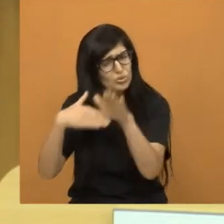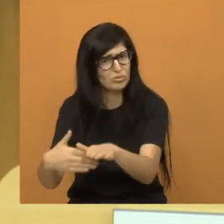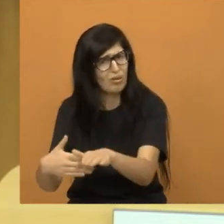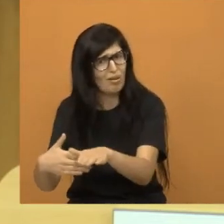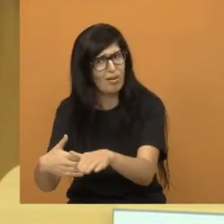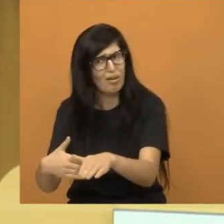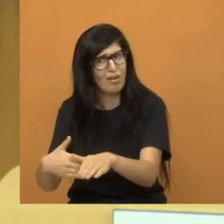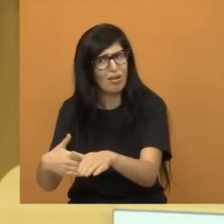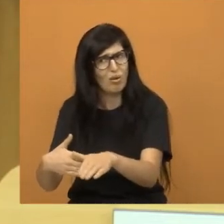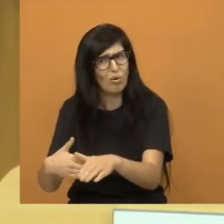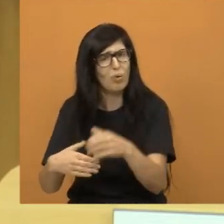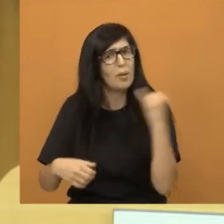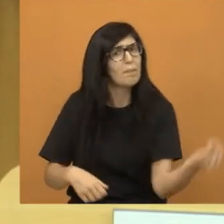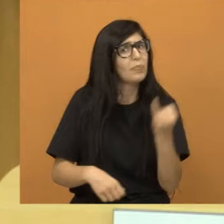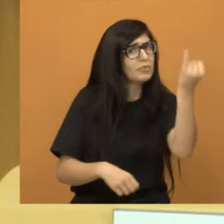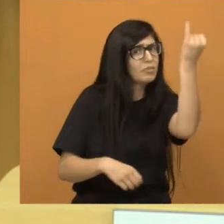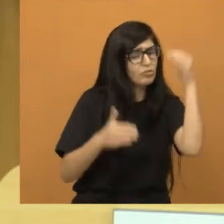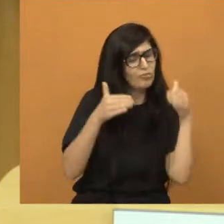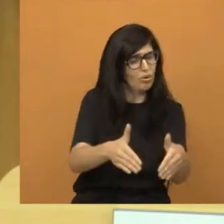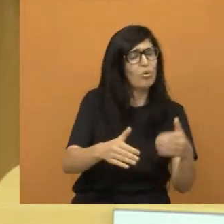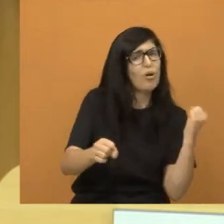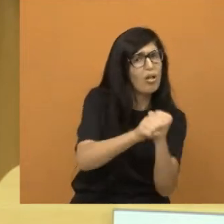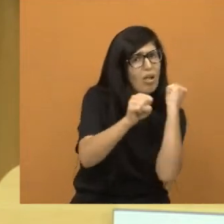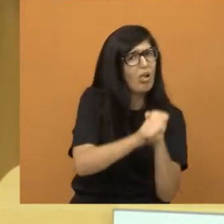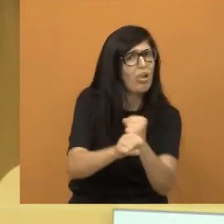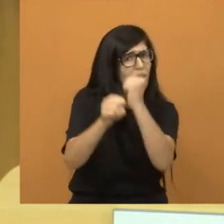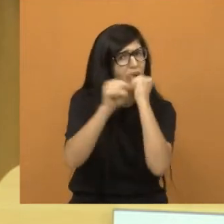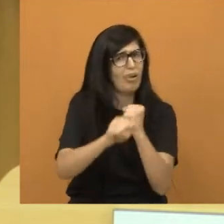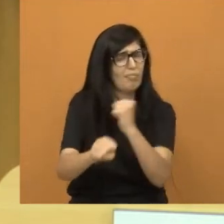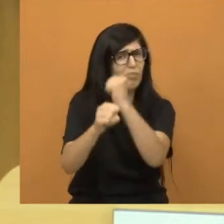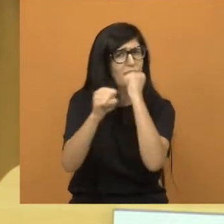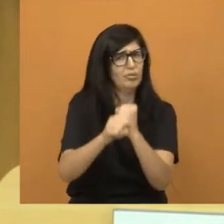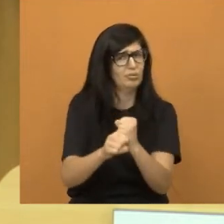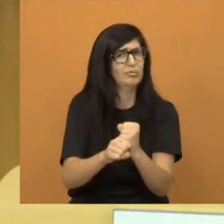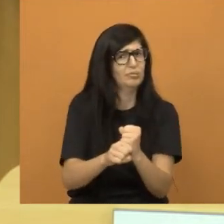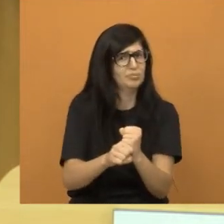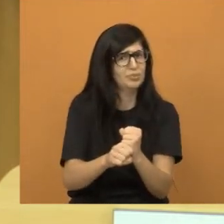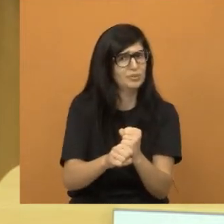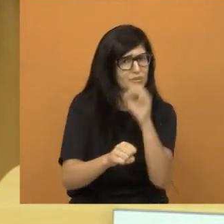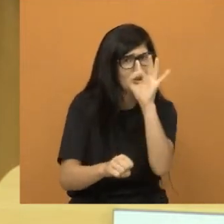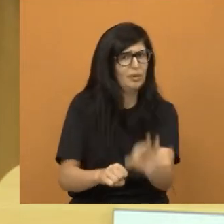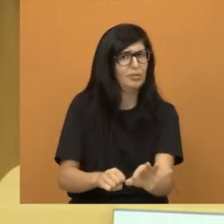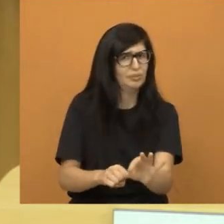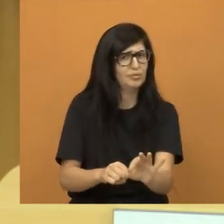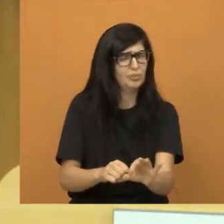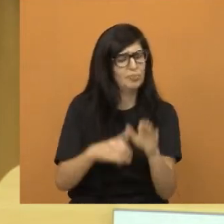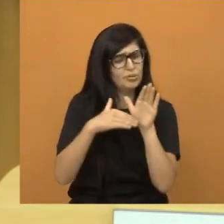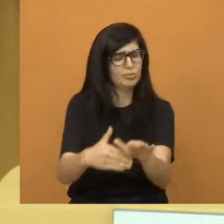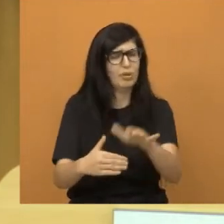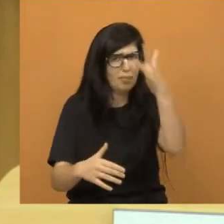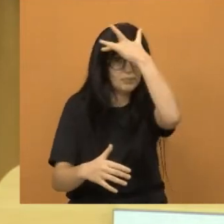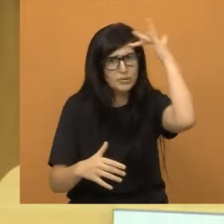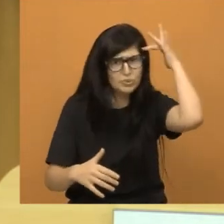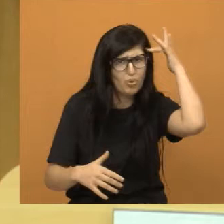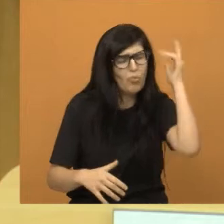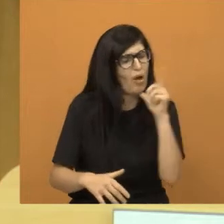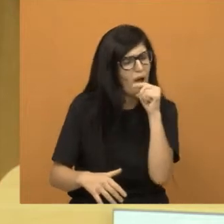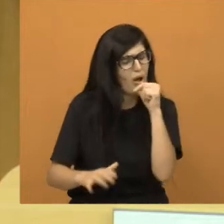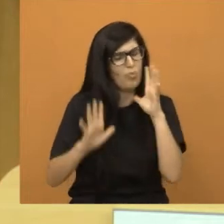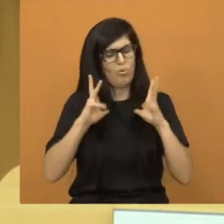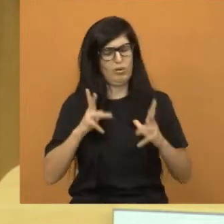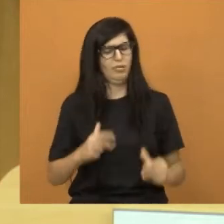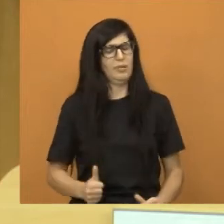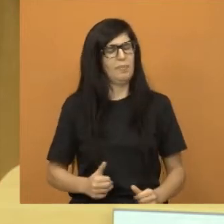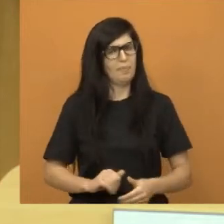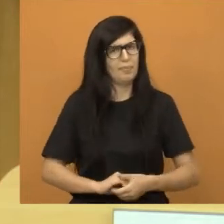fazer obras, o lucro é levar dignidade para as pessoas, porque quando a gente investe em saneamento, de